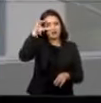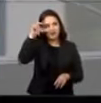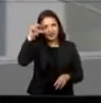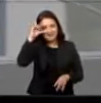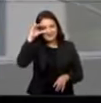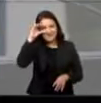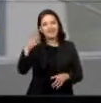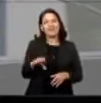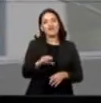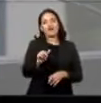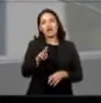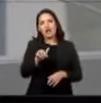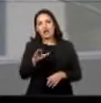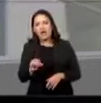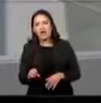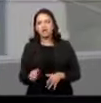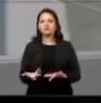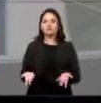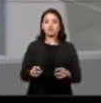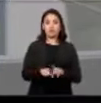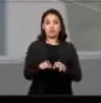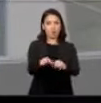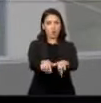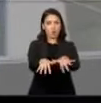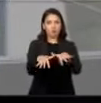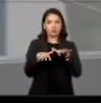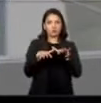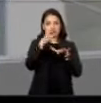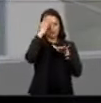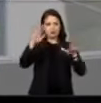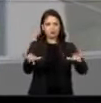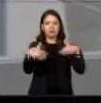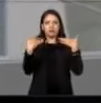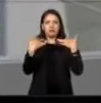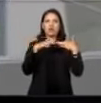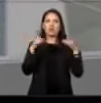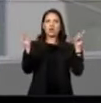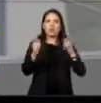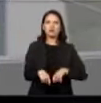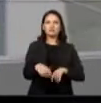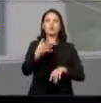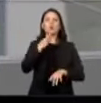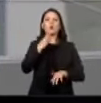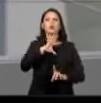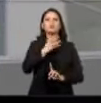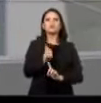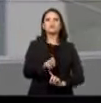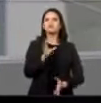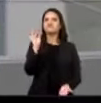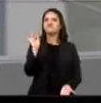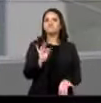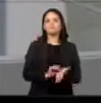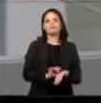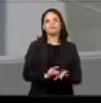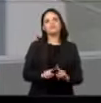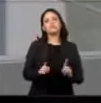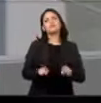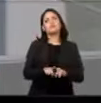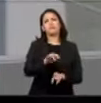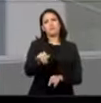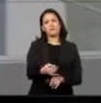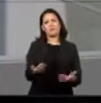auditório com tantas pessoas mais capazes de entender a arte do que nós próprios, mas não queria perder a oportunidade,